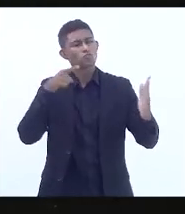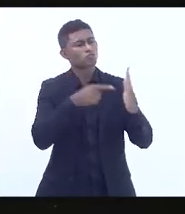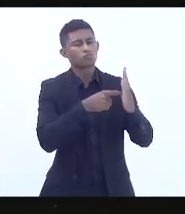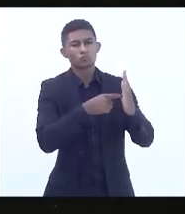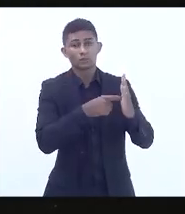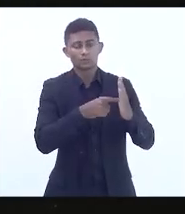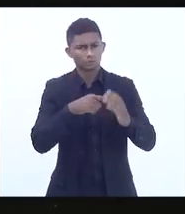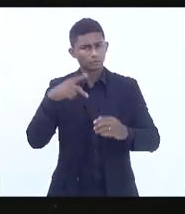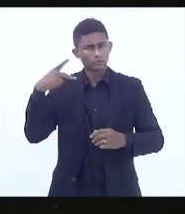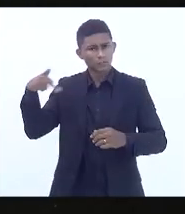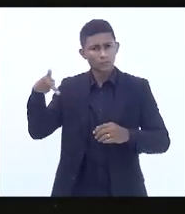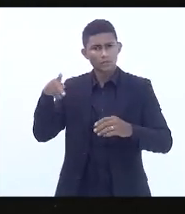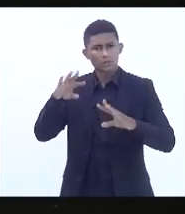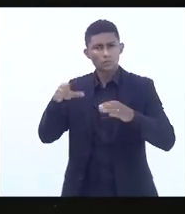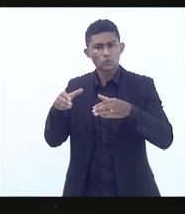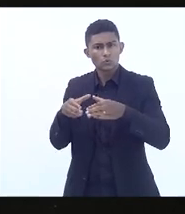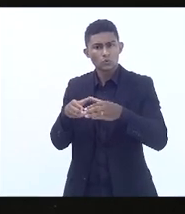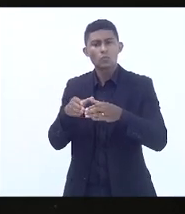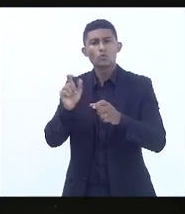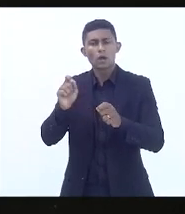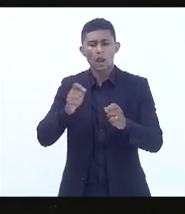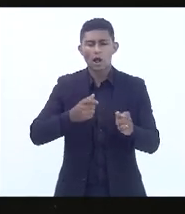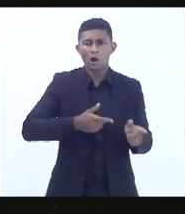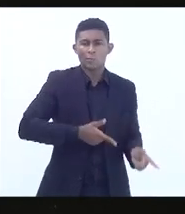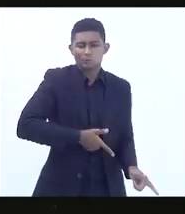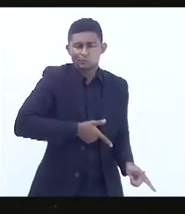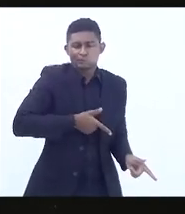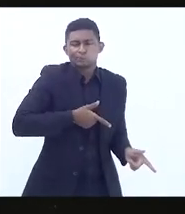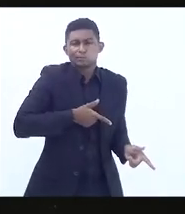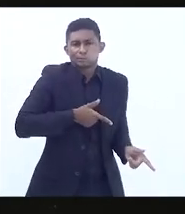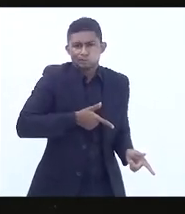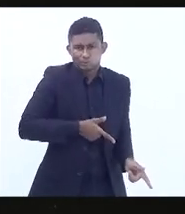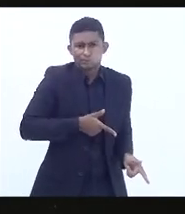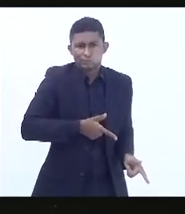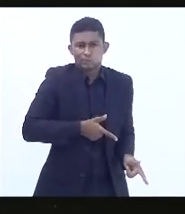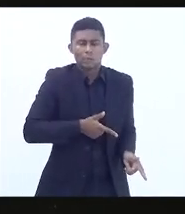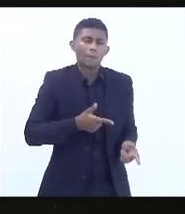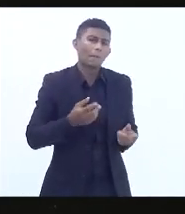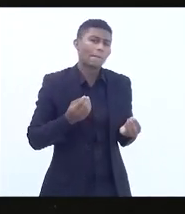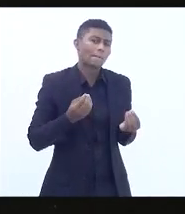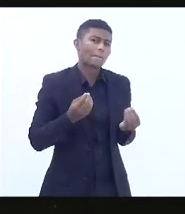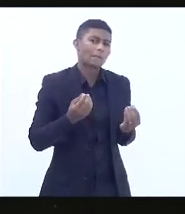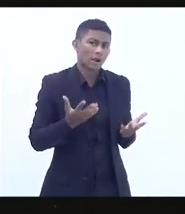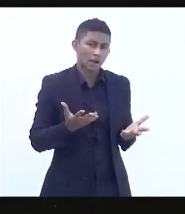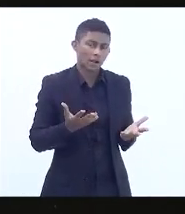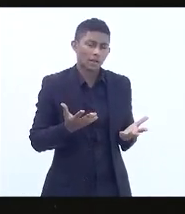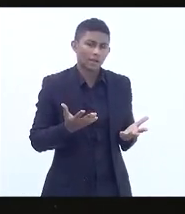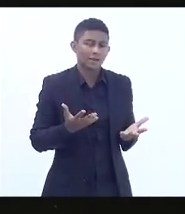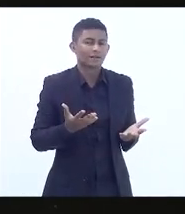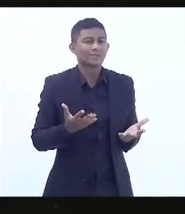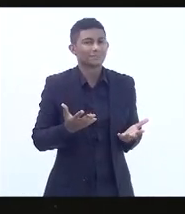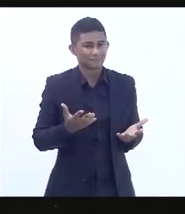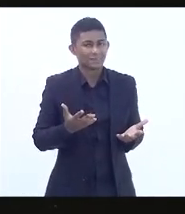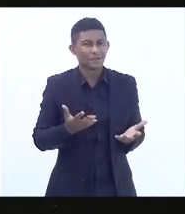equipe dele, fuzis de forma de acautelamento